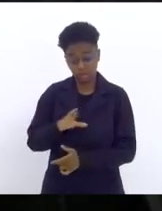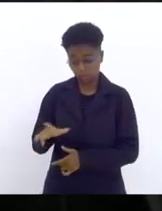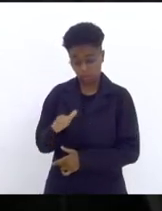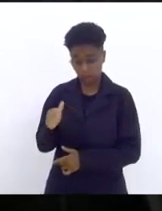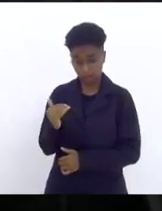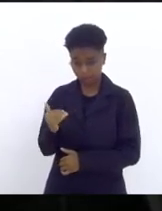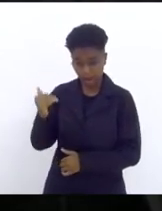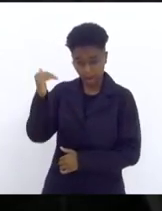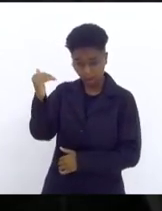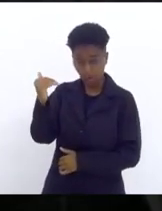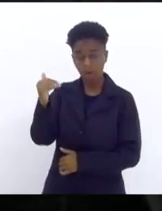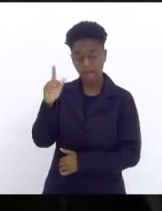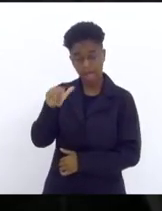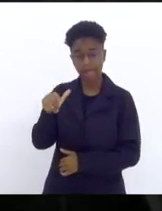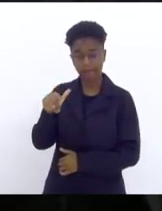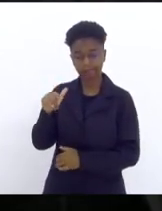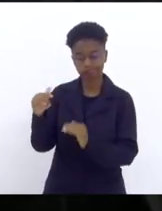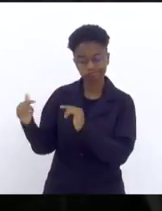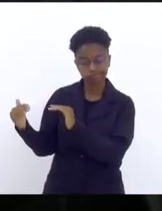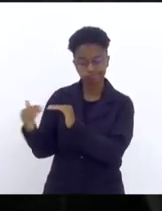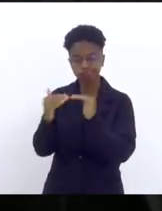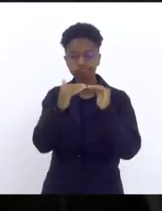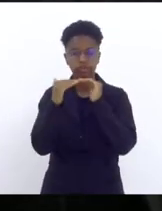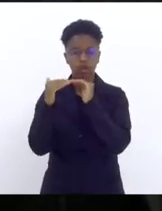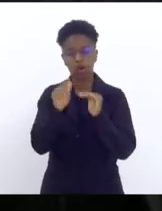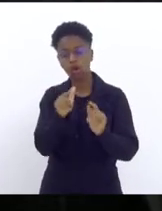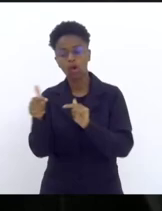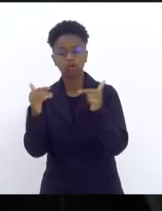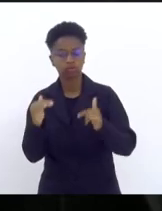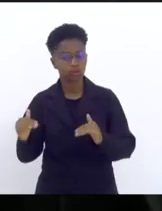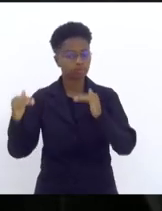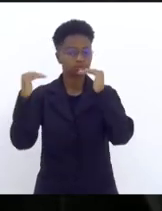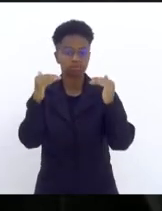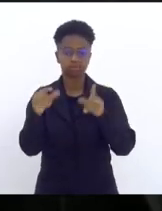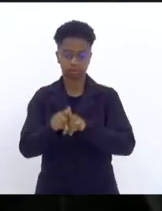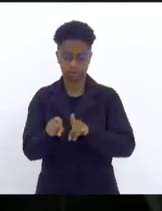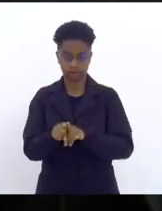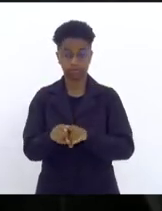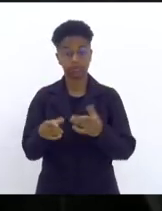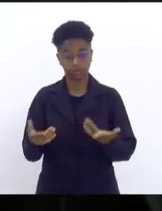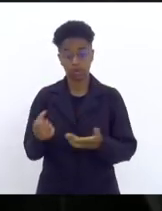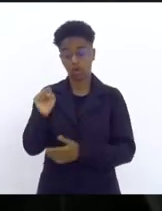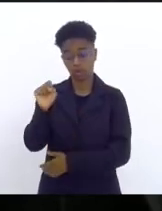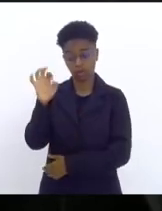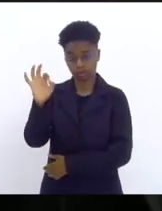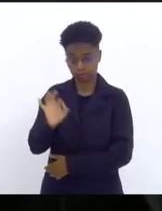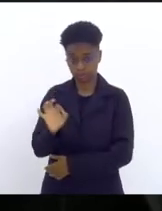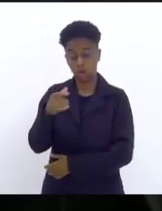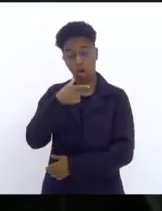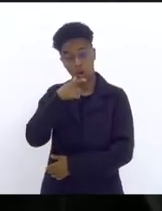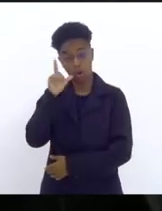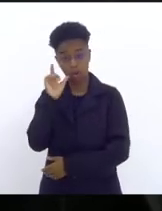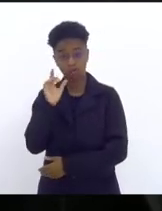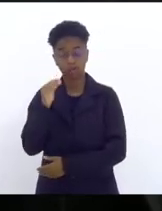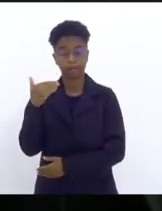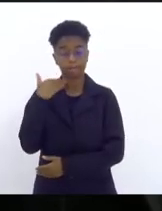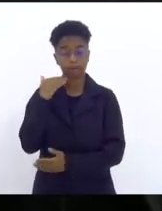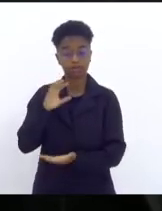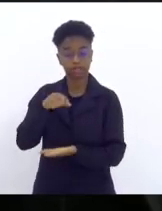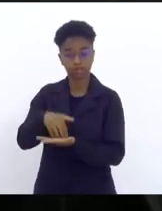8 pontos percentuais ontem o banco central americano